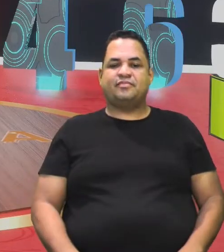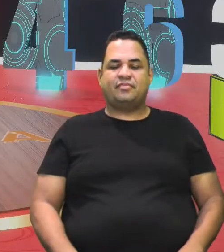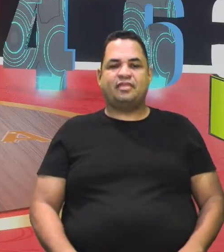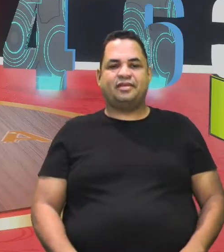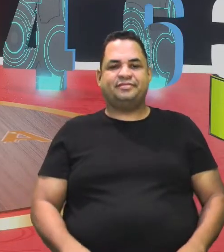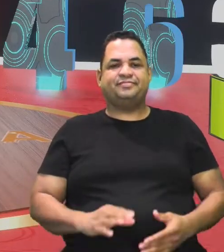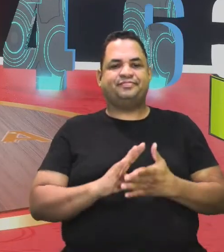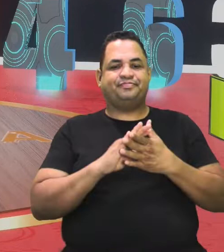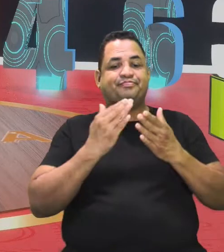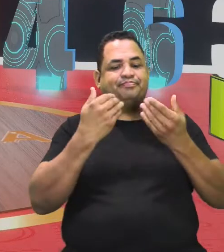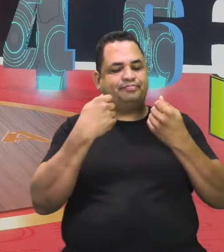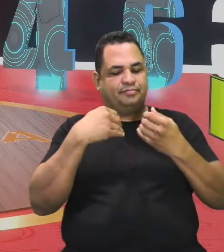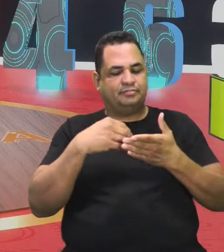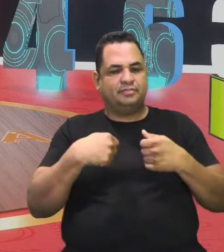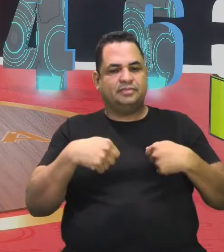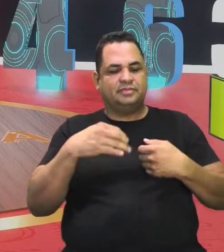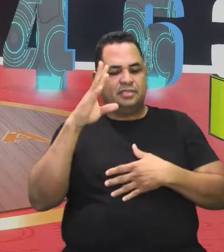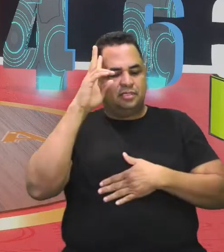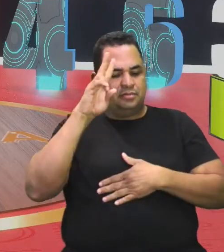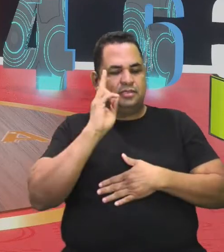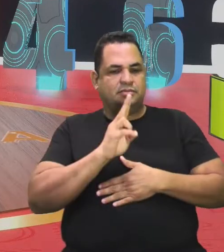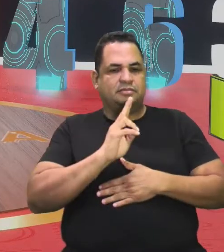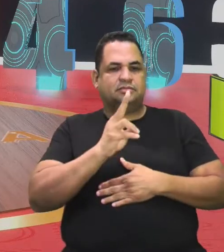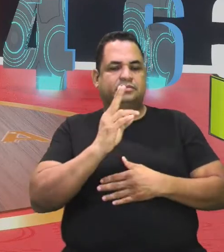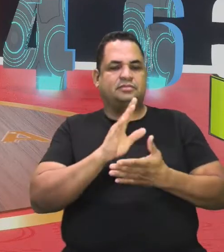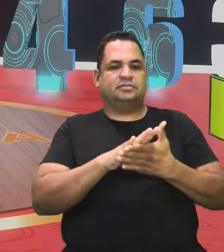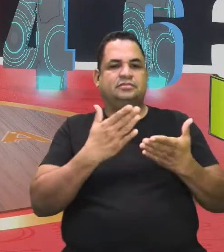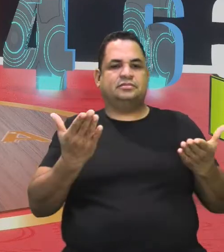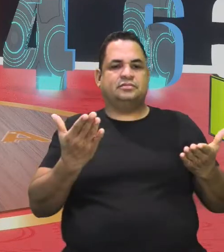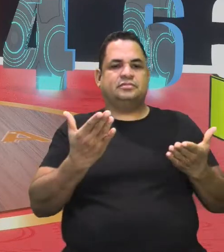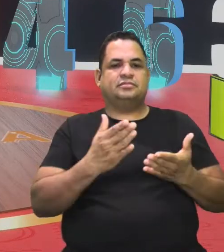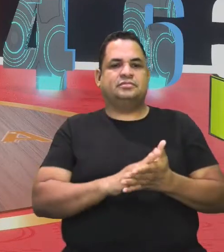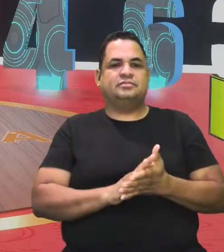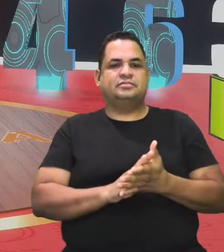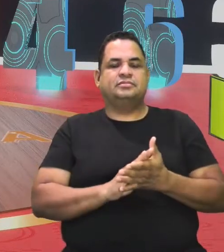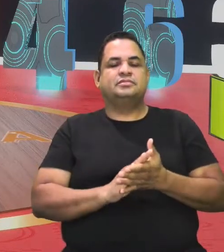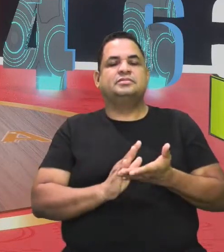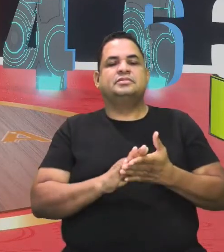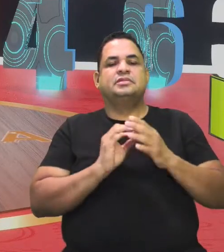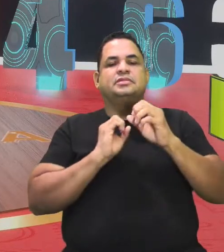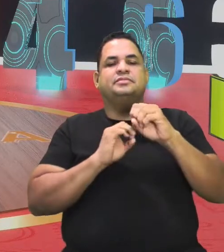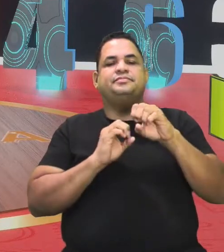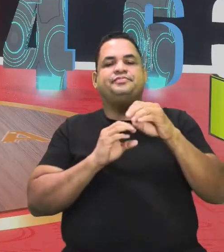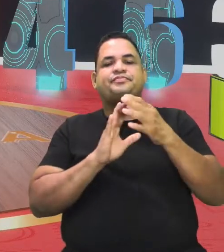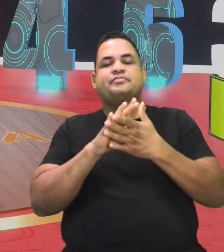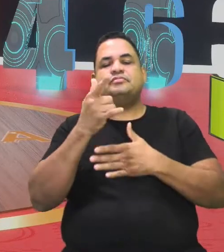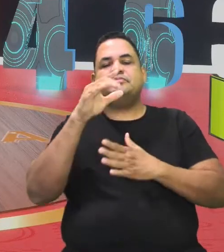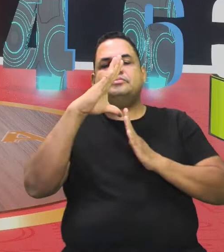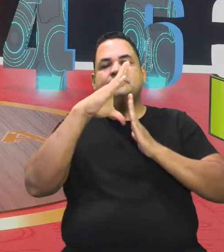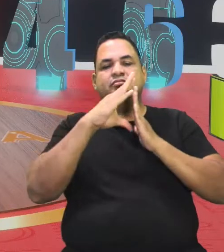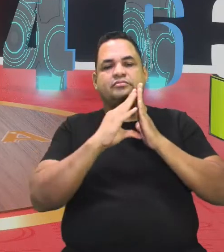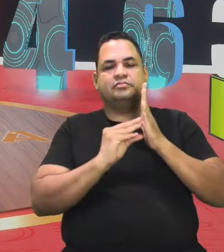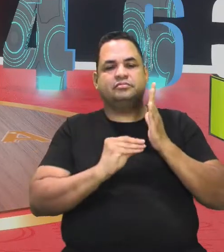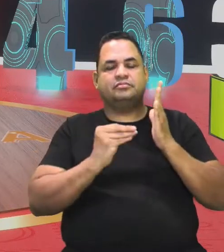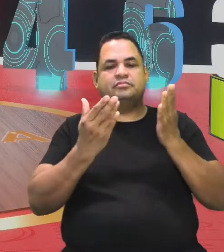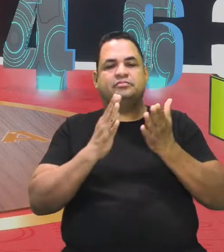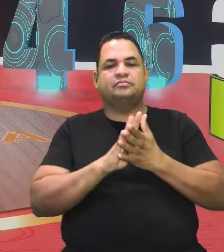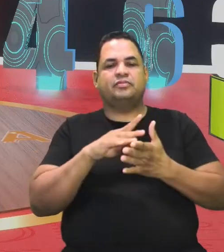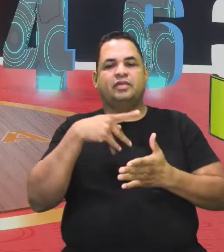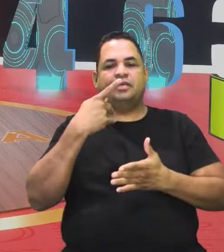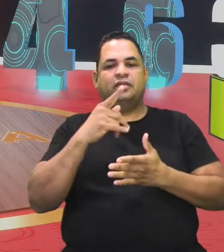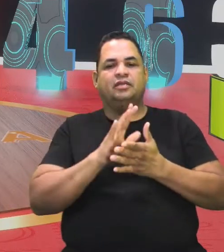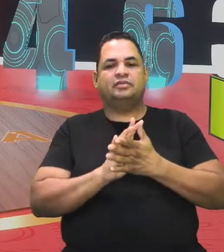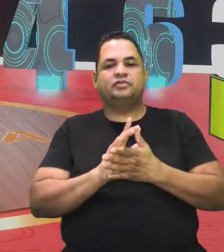situação, então tem que estar sempre relembrando. Mas agora a gente precisa abordar outros assuntos e falar um pouquinho de geometria?